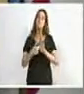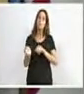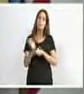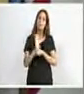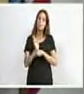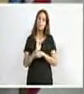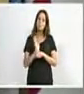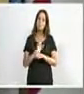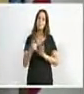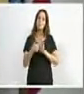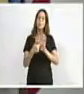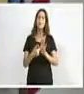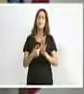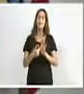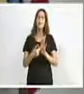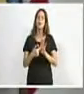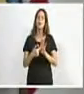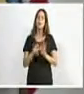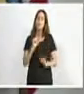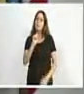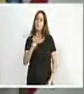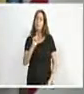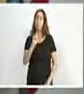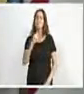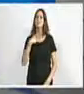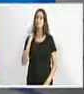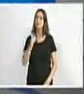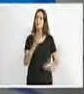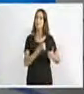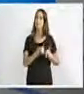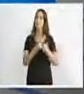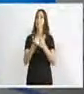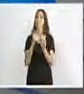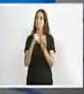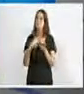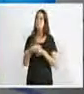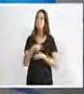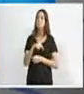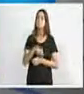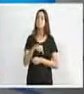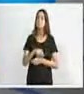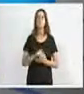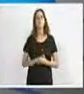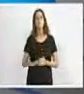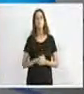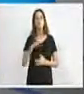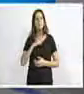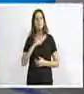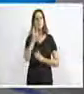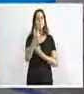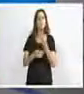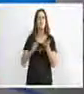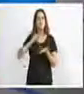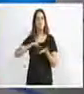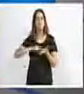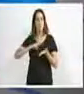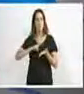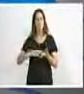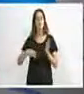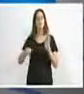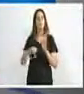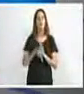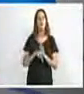para mostrar um pouquinho do que eu já pude contribuir pela nossa cidade. Pedia, alguns membros da Associação dos Cegos do Vale